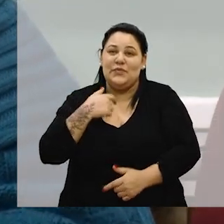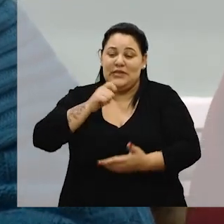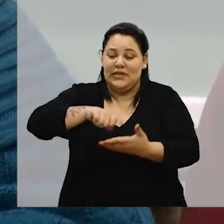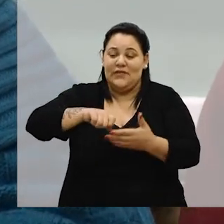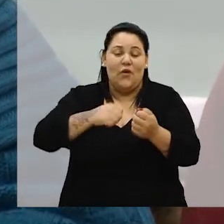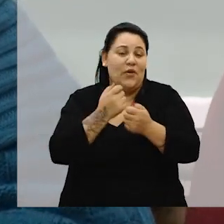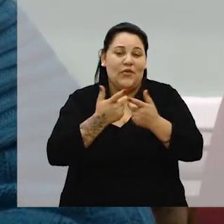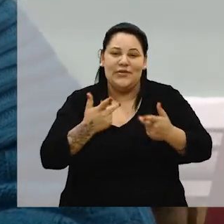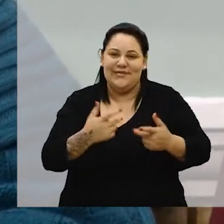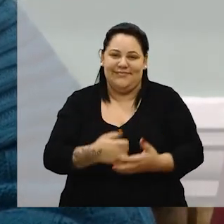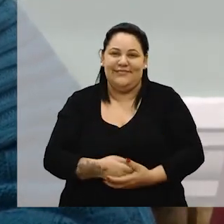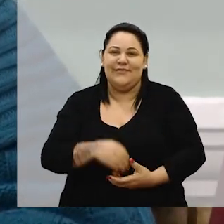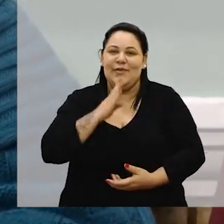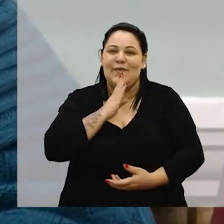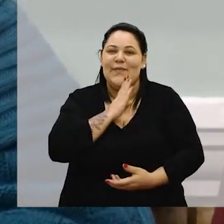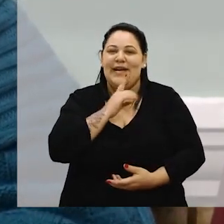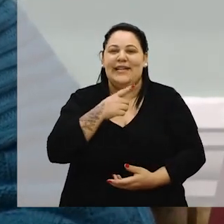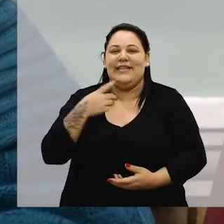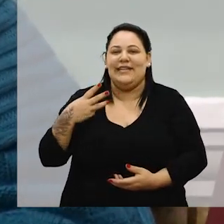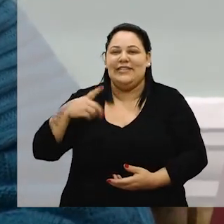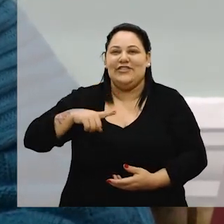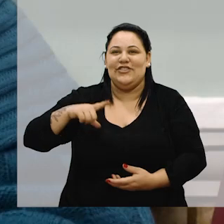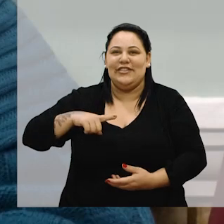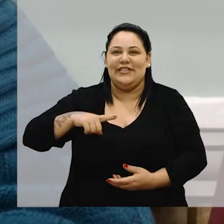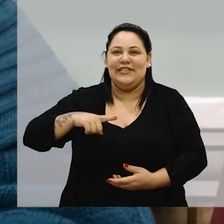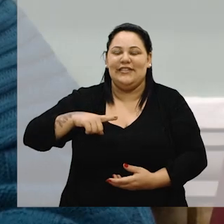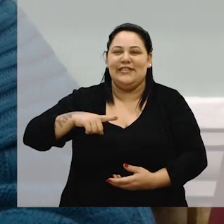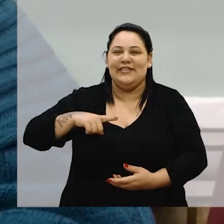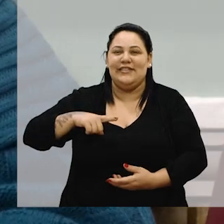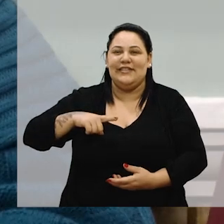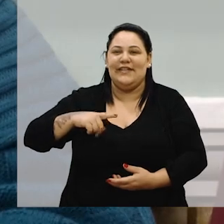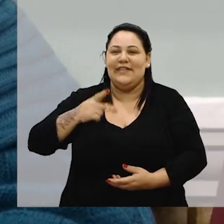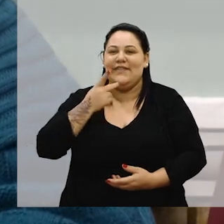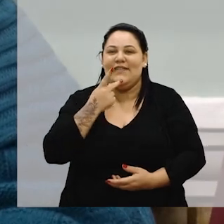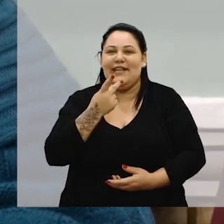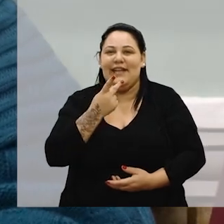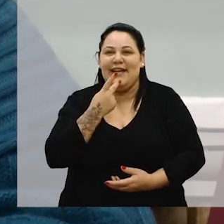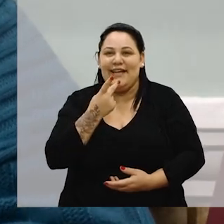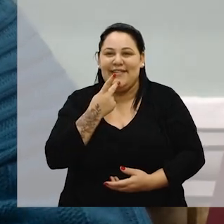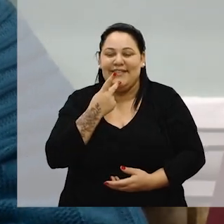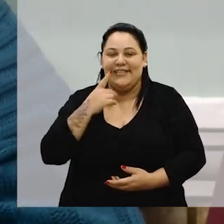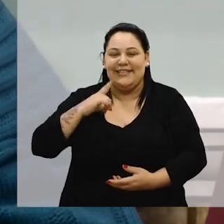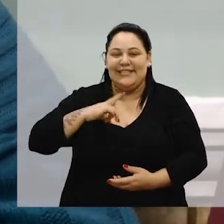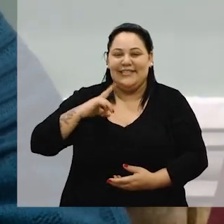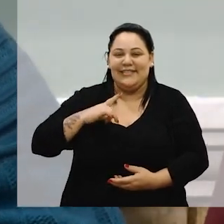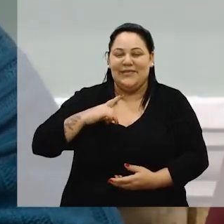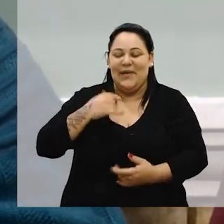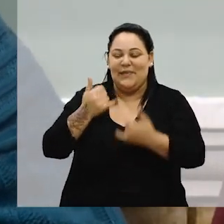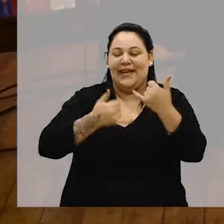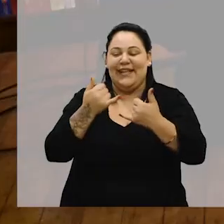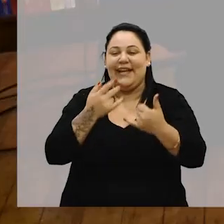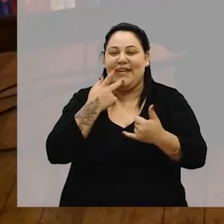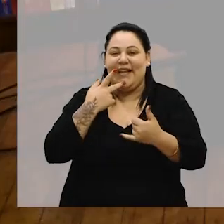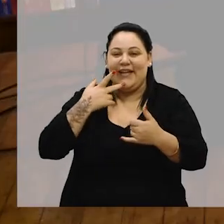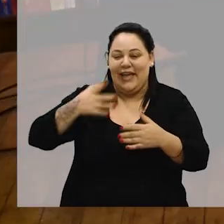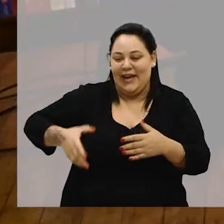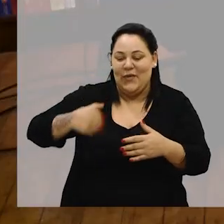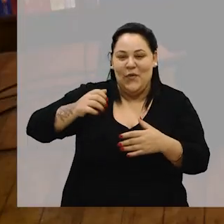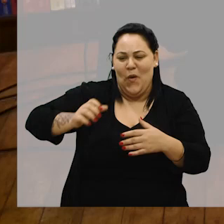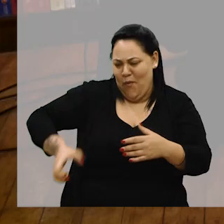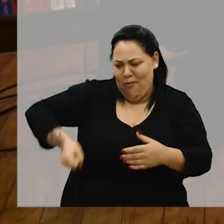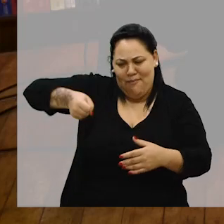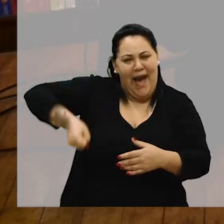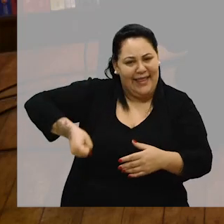O Bar 13 tinha uma efeméride anual, chamava-se o Mala do Ano. Então,